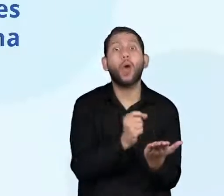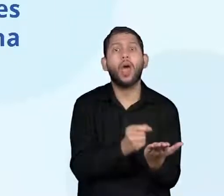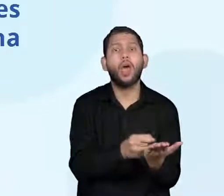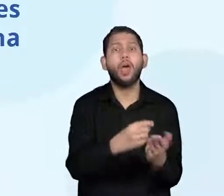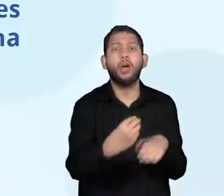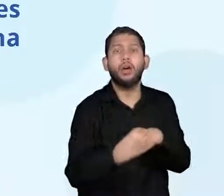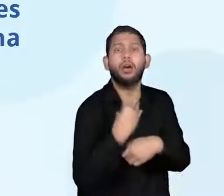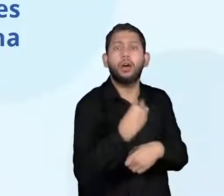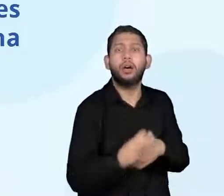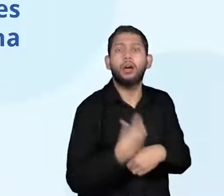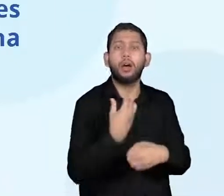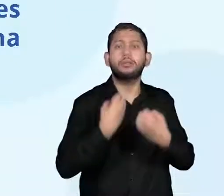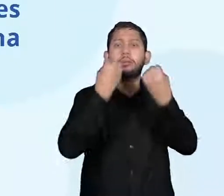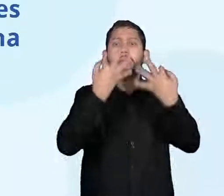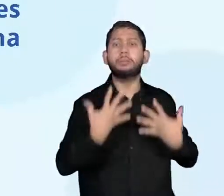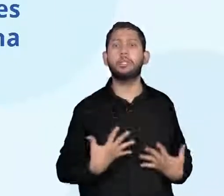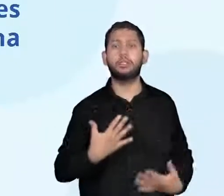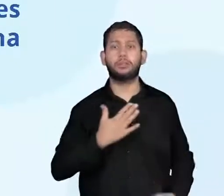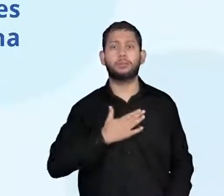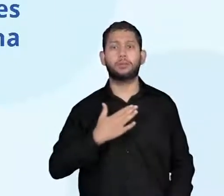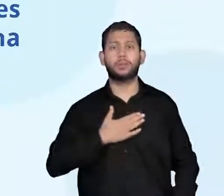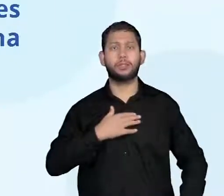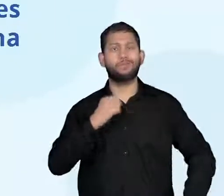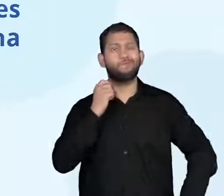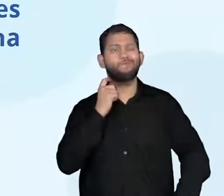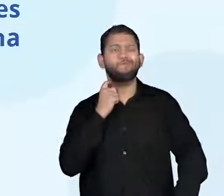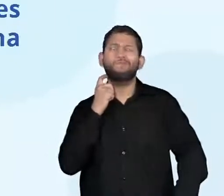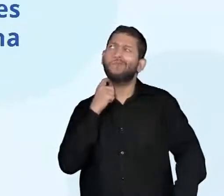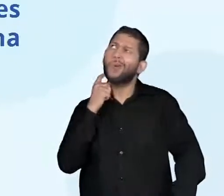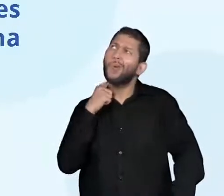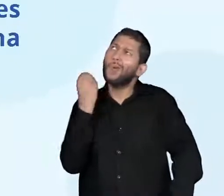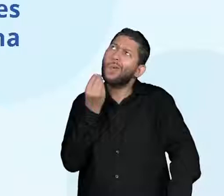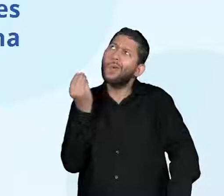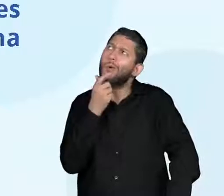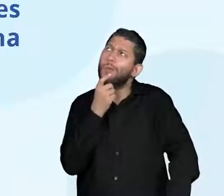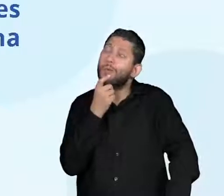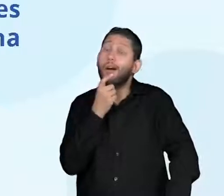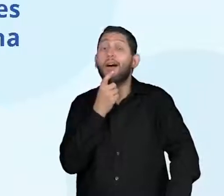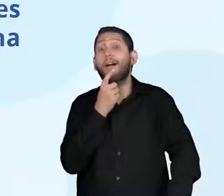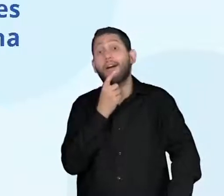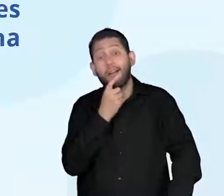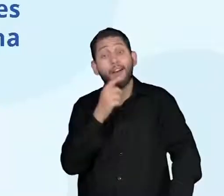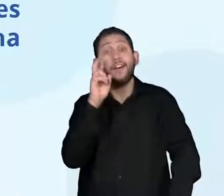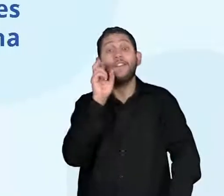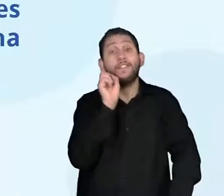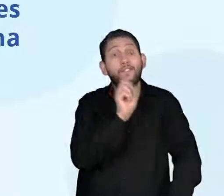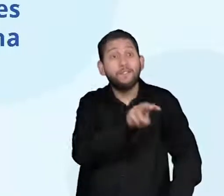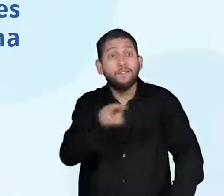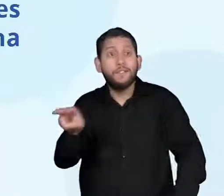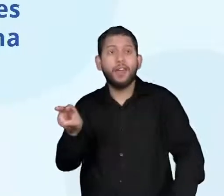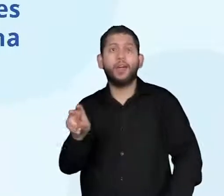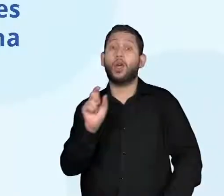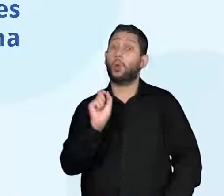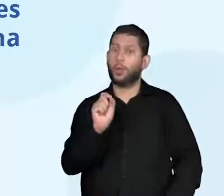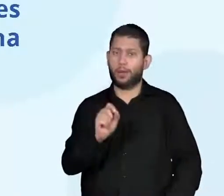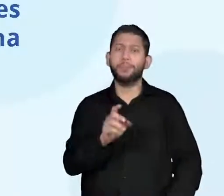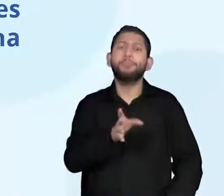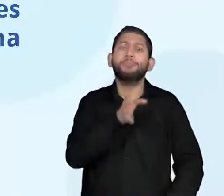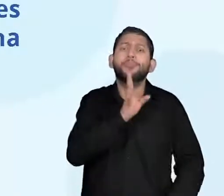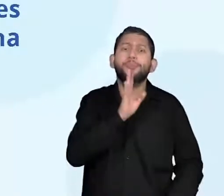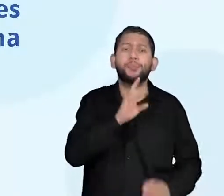informativo, ou seja, que informa. Está presente geralmente em enciclopédia e